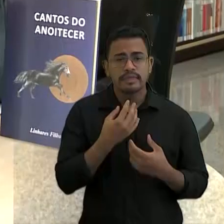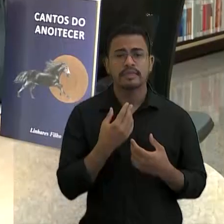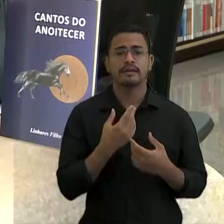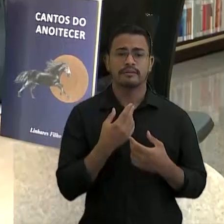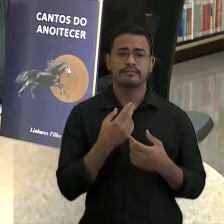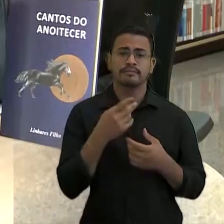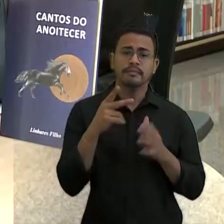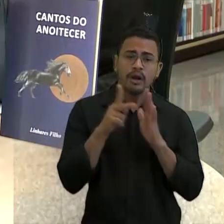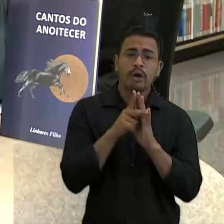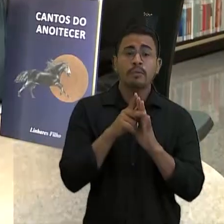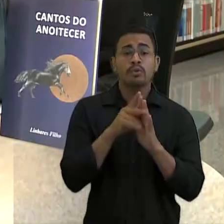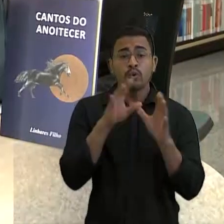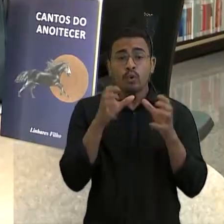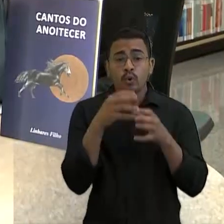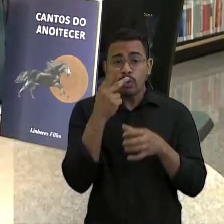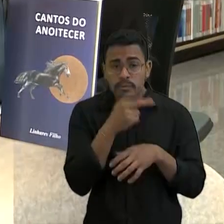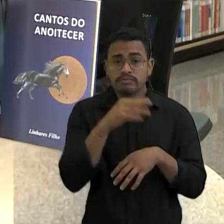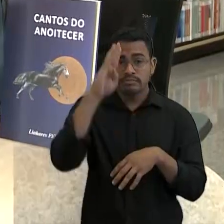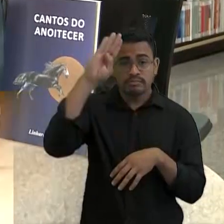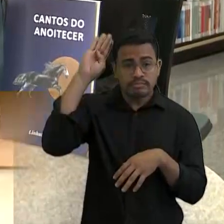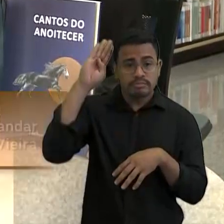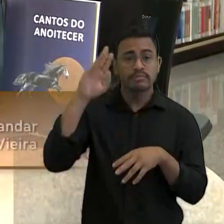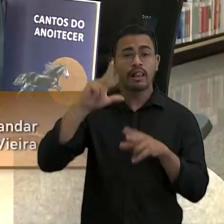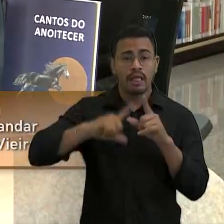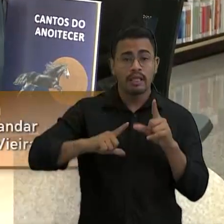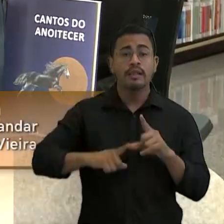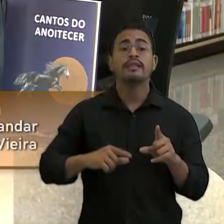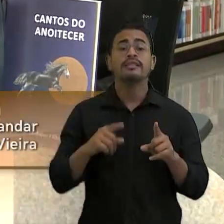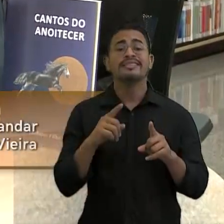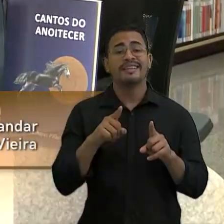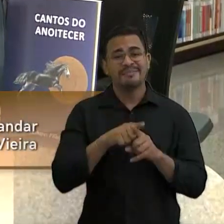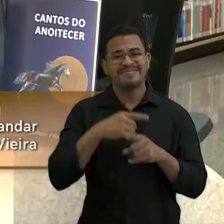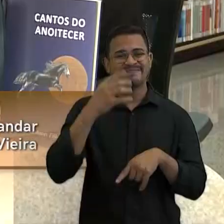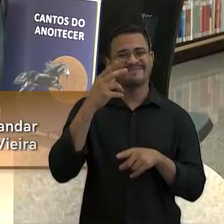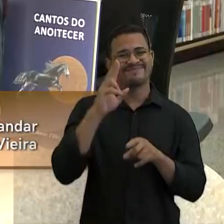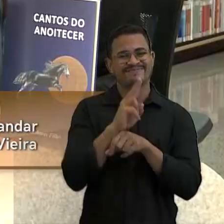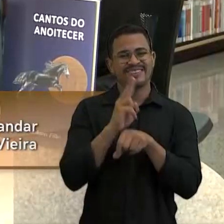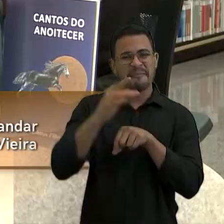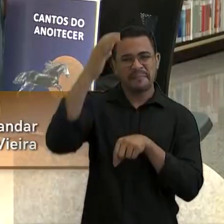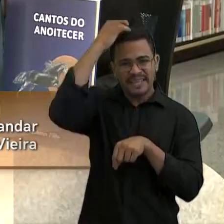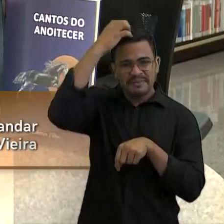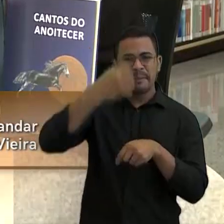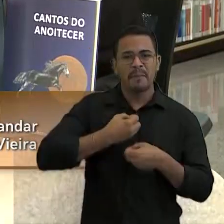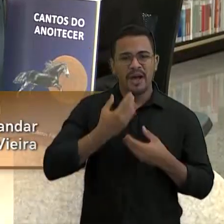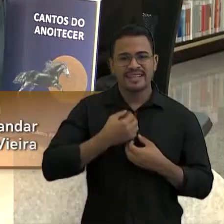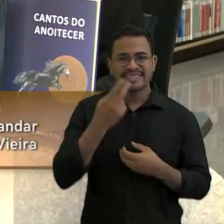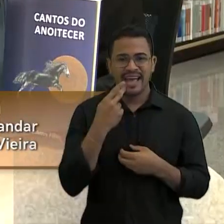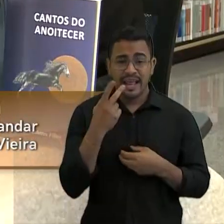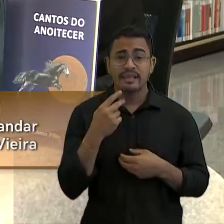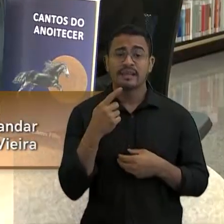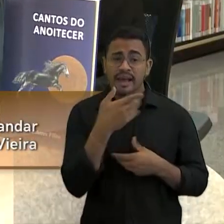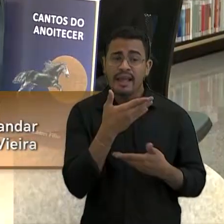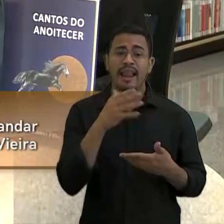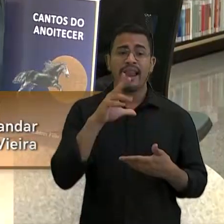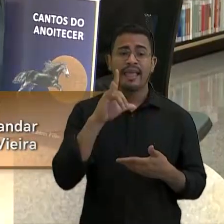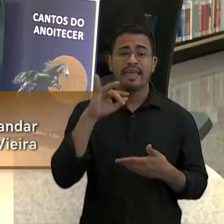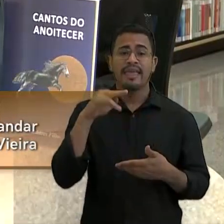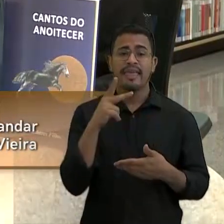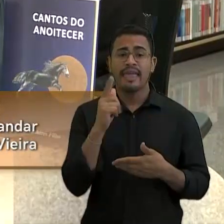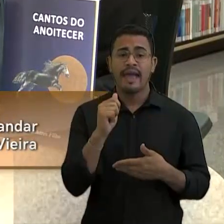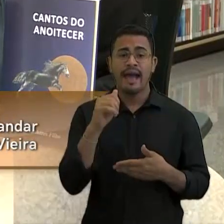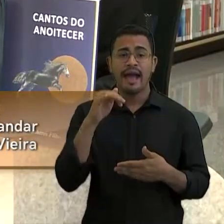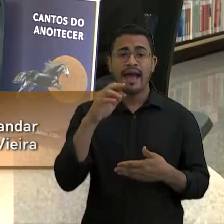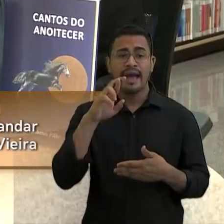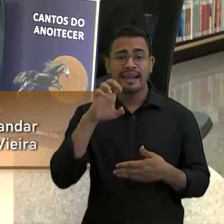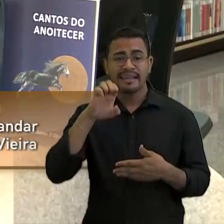de Letras e o príncipe dos poetas cearenses, Linhares Filho, vão estar aqui na Biblioteca